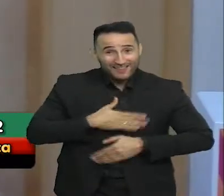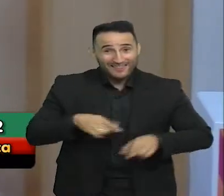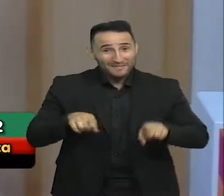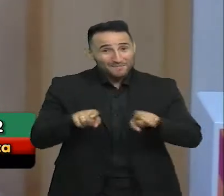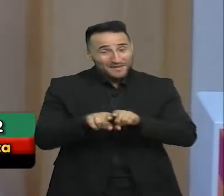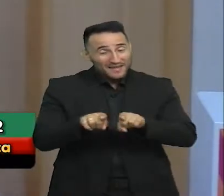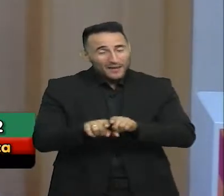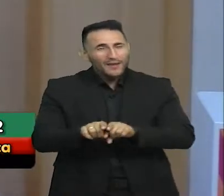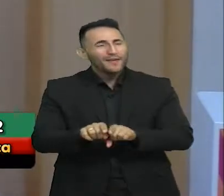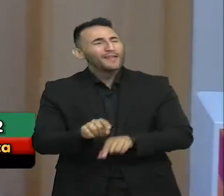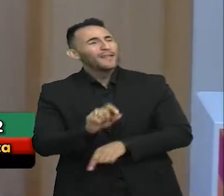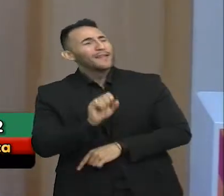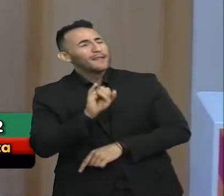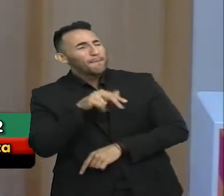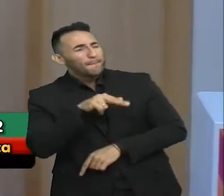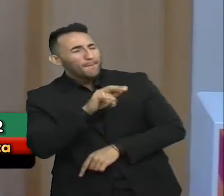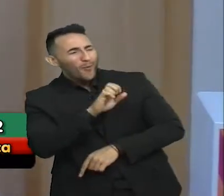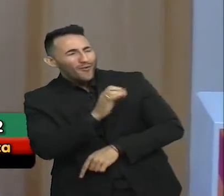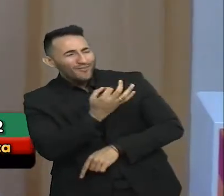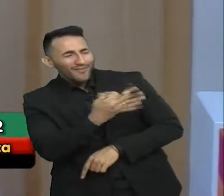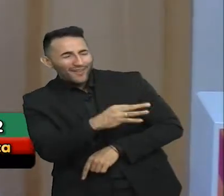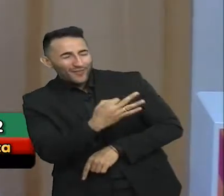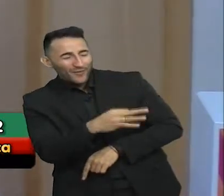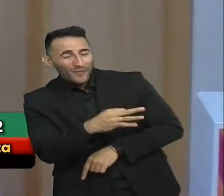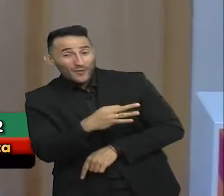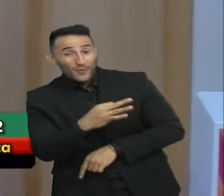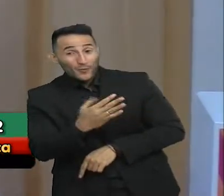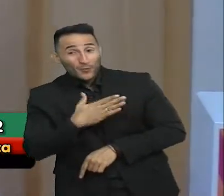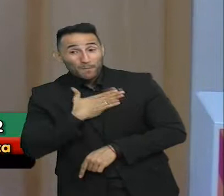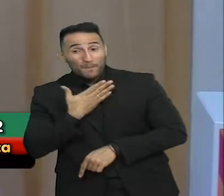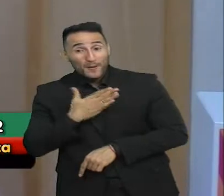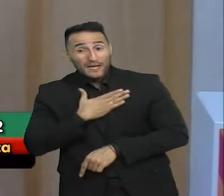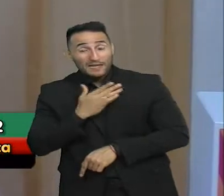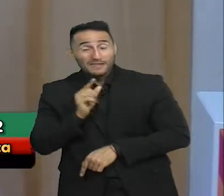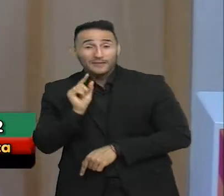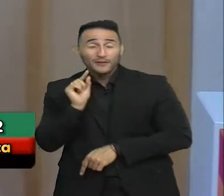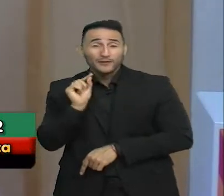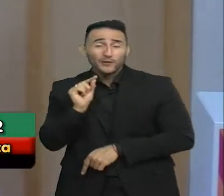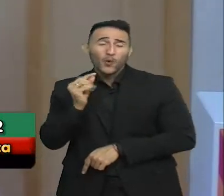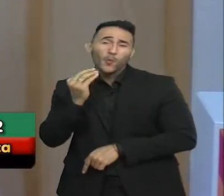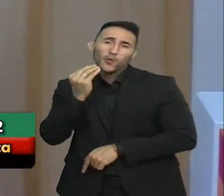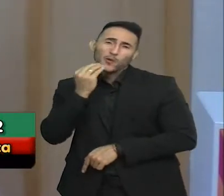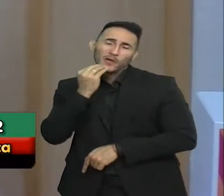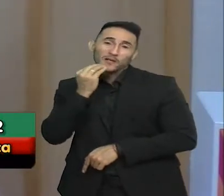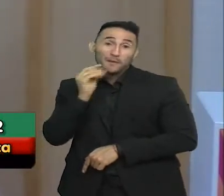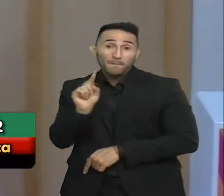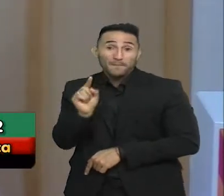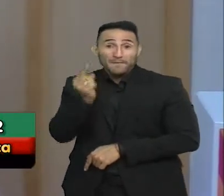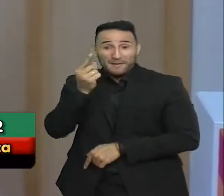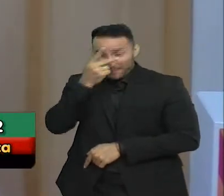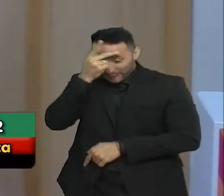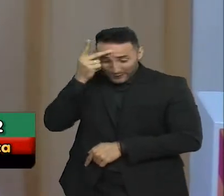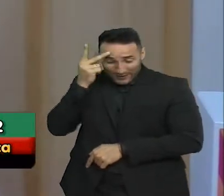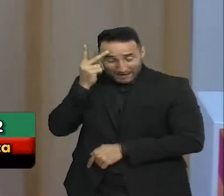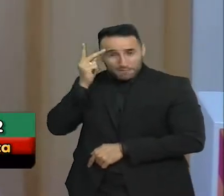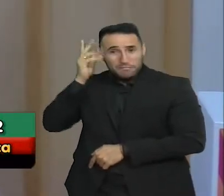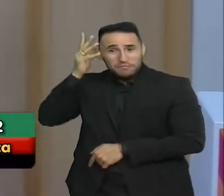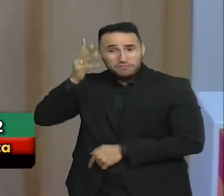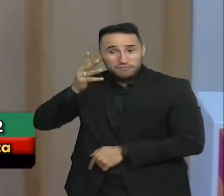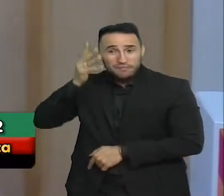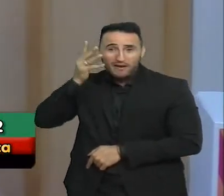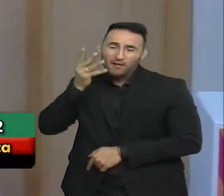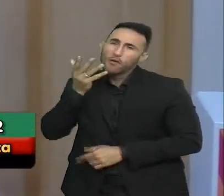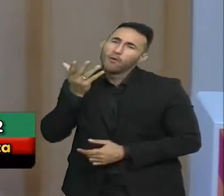Simone, com muita surpresa, tendo a oportunidade de ser a primeira fala, né? Quisera